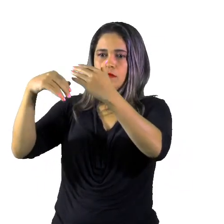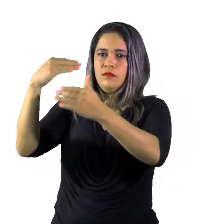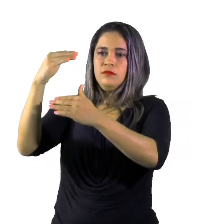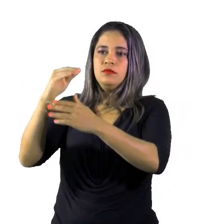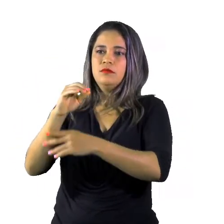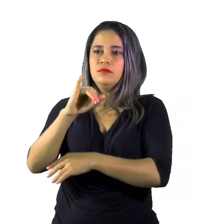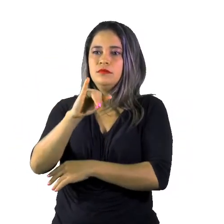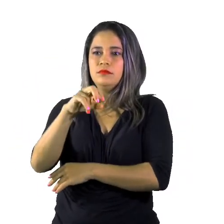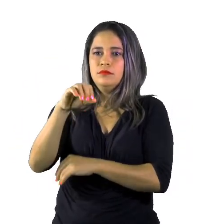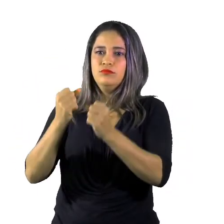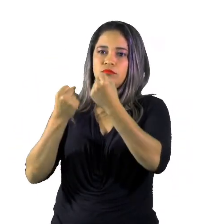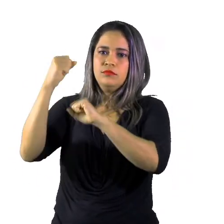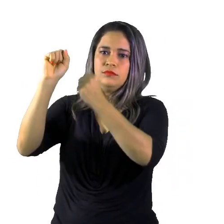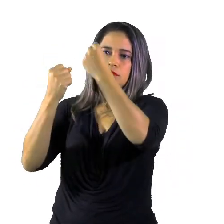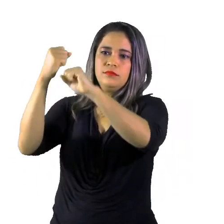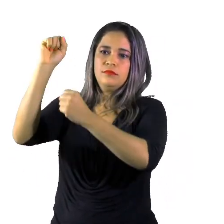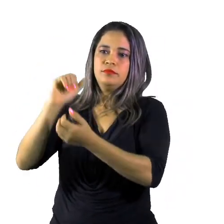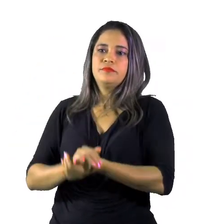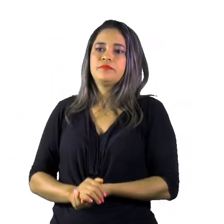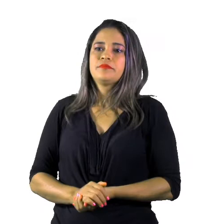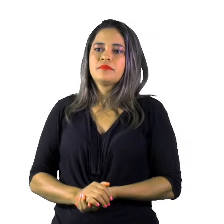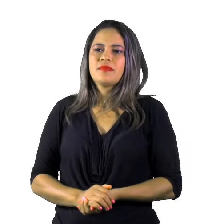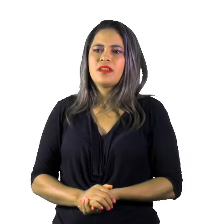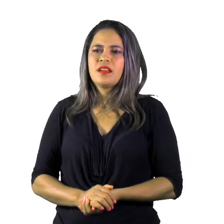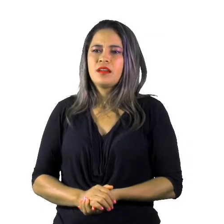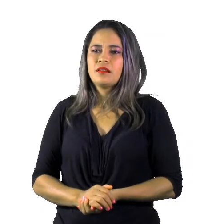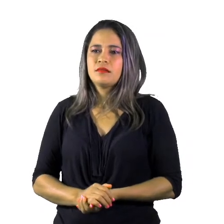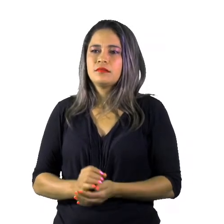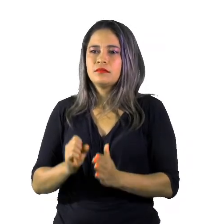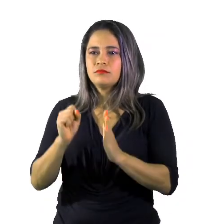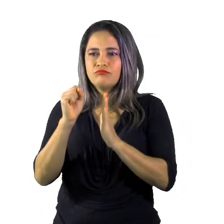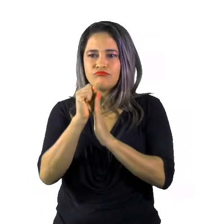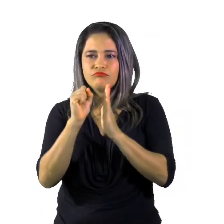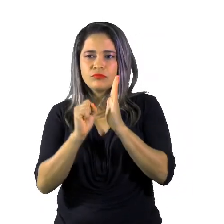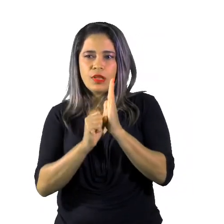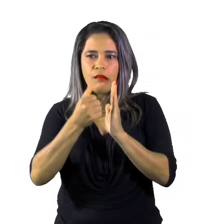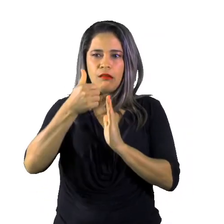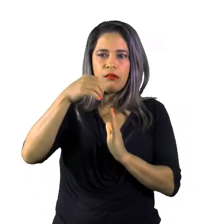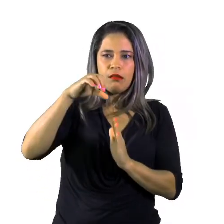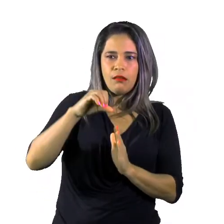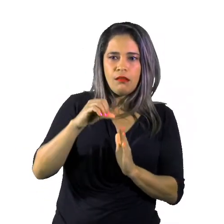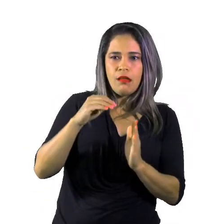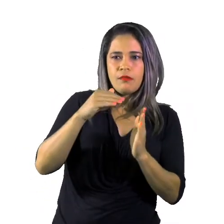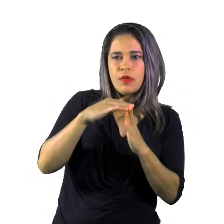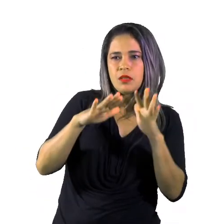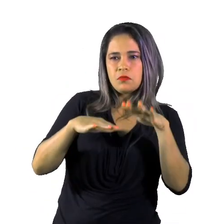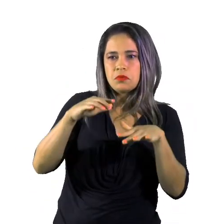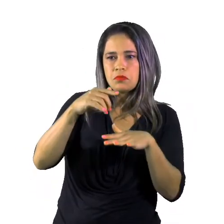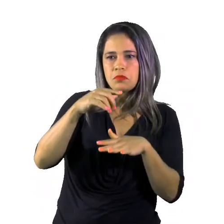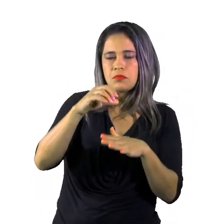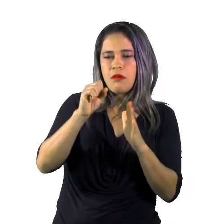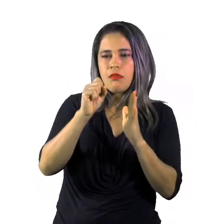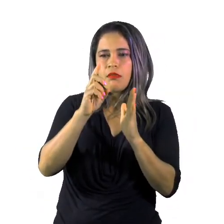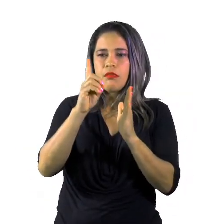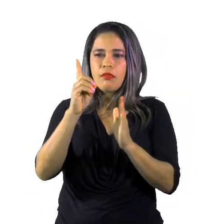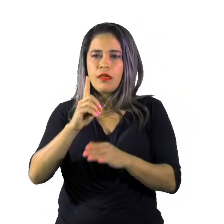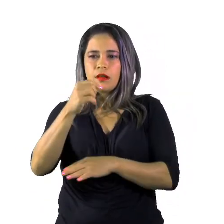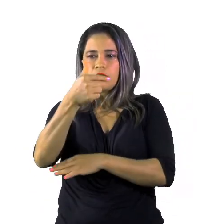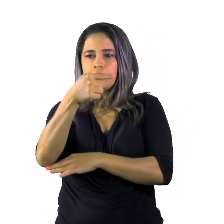no século XIX para o XX? A descoberta do petróleo. Tá, pessoal? A descoberta do petróleo, ela